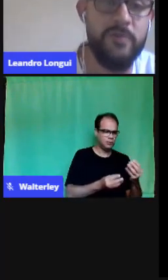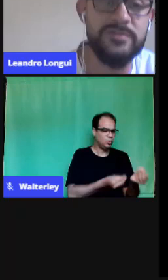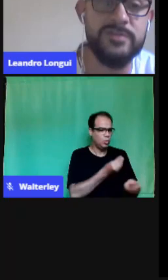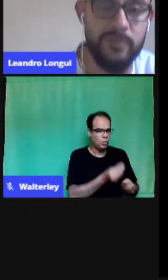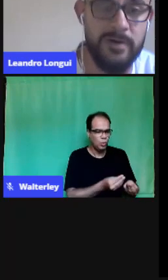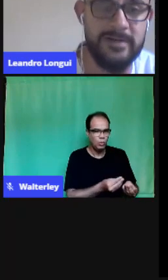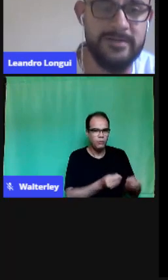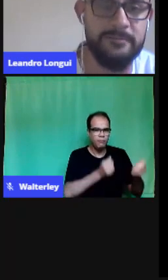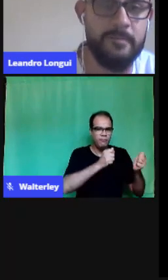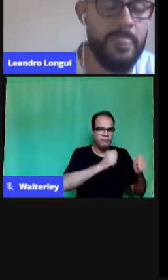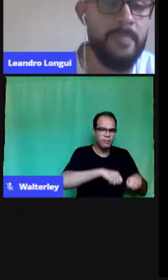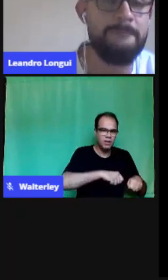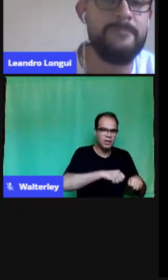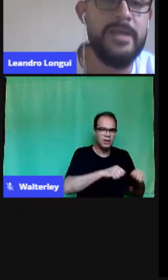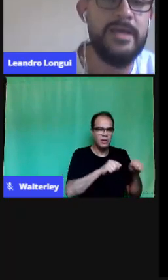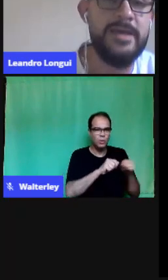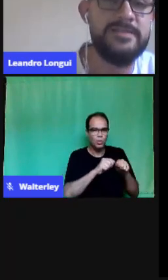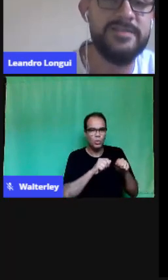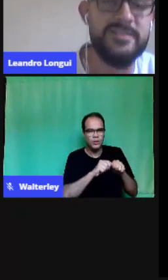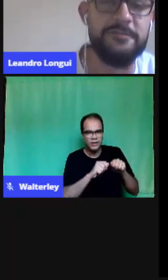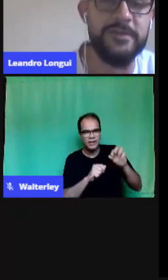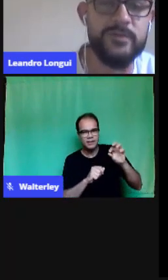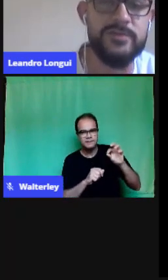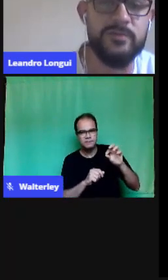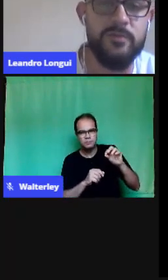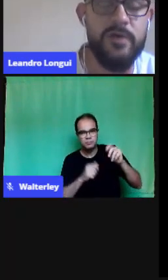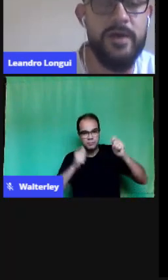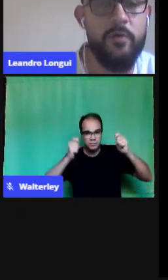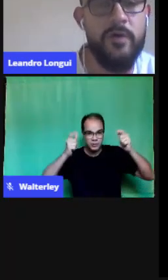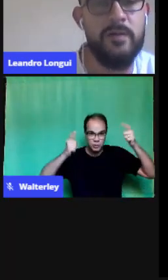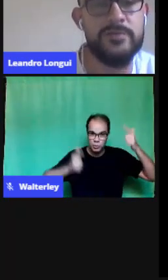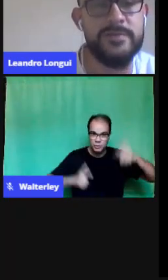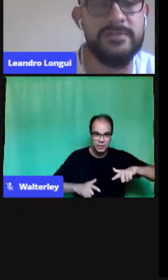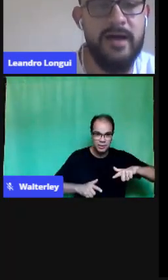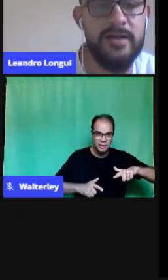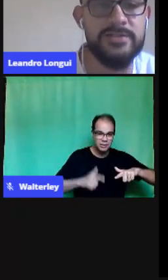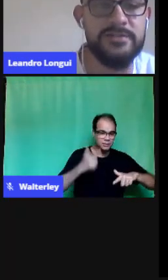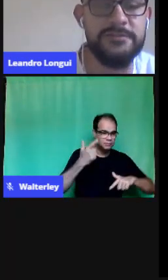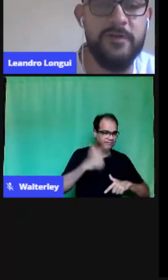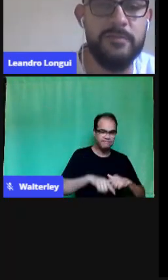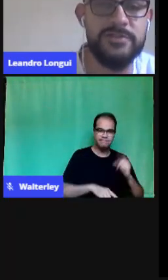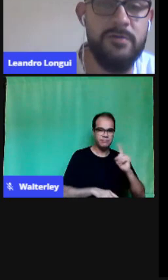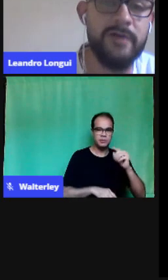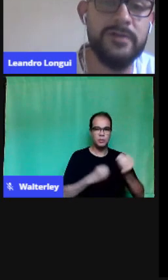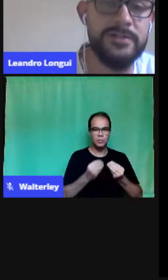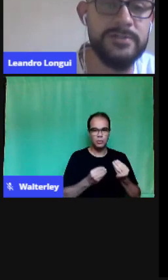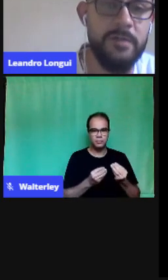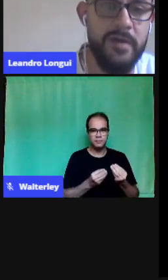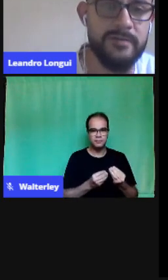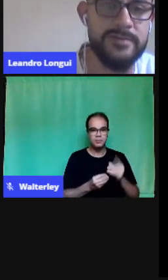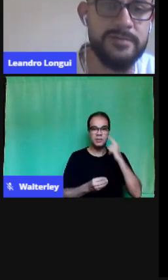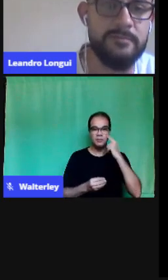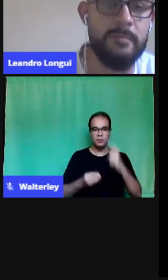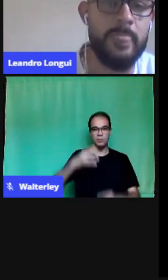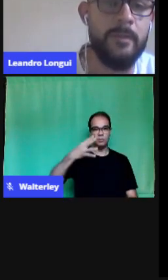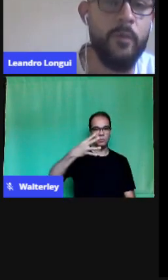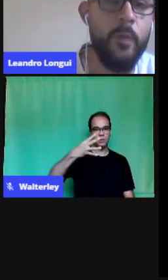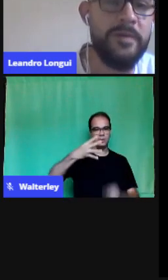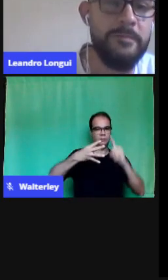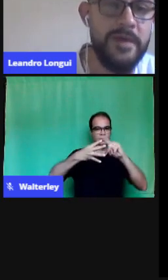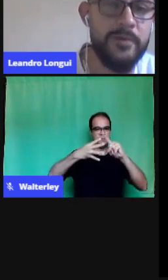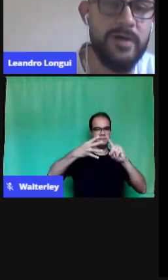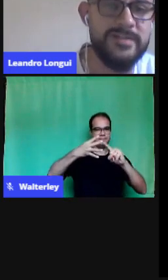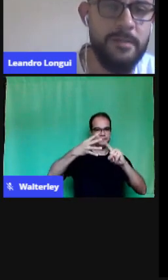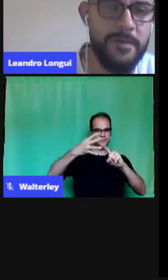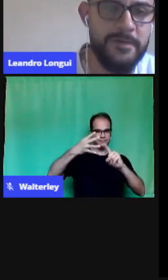suporte uma fonte histórica. Esses desafios colocamos no slide em forma de 4 questionamentos.